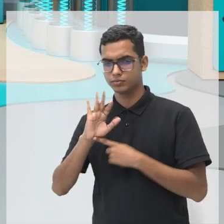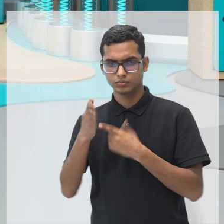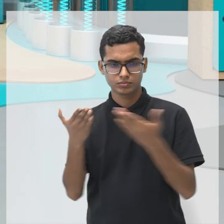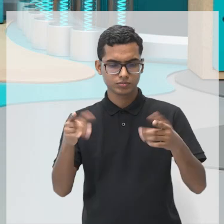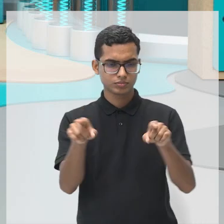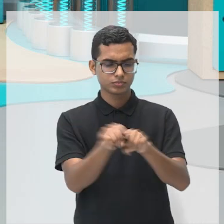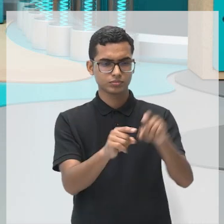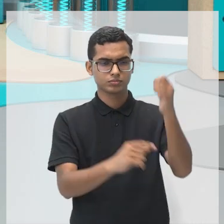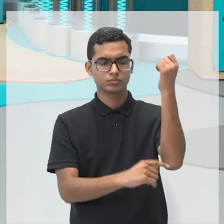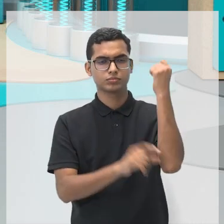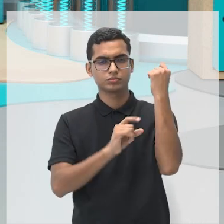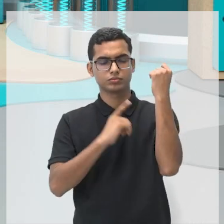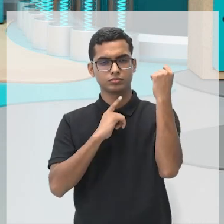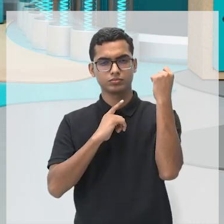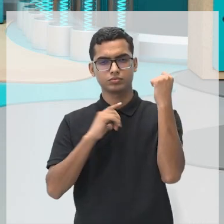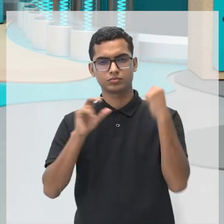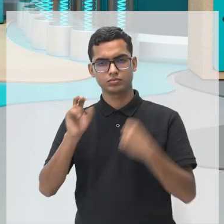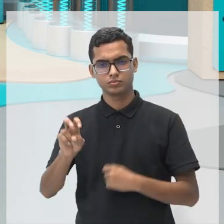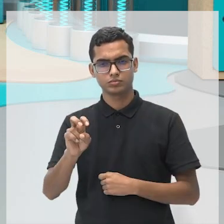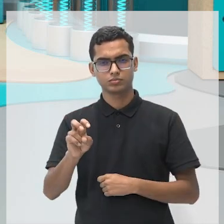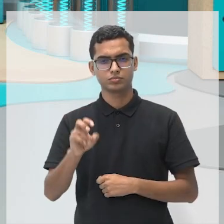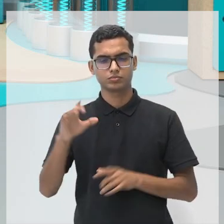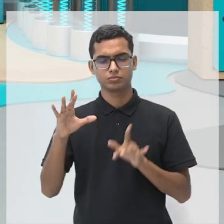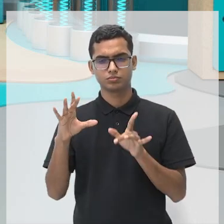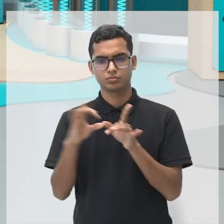gente agora, com 5 vértebras que se